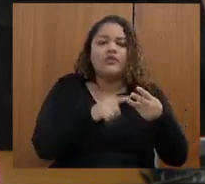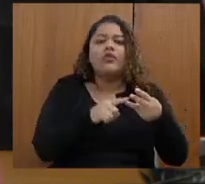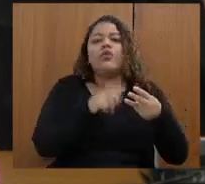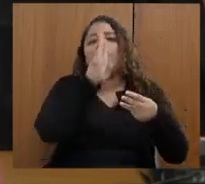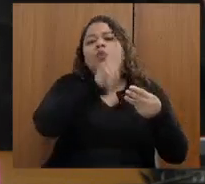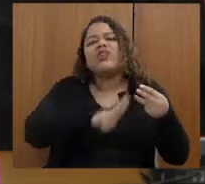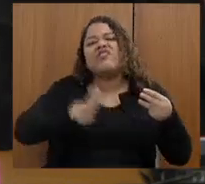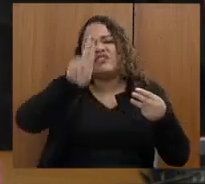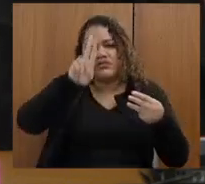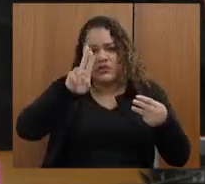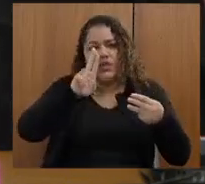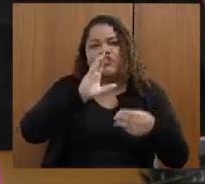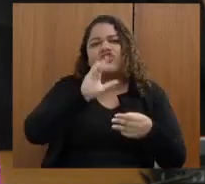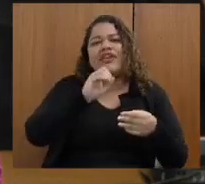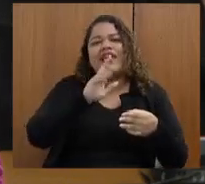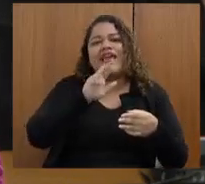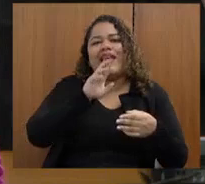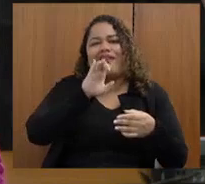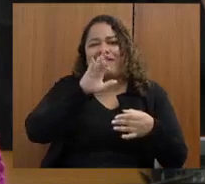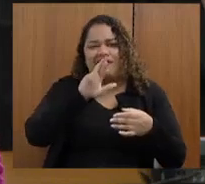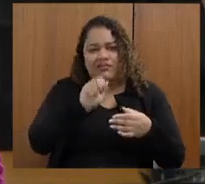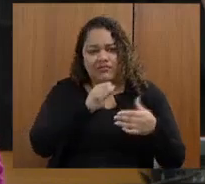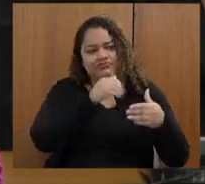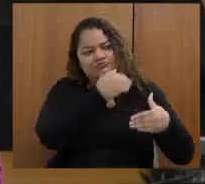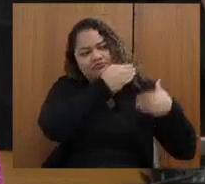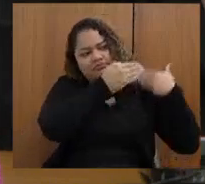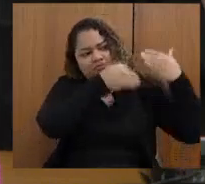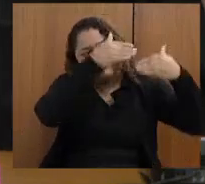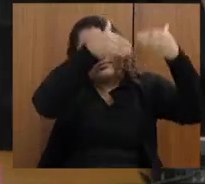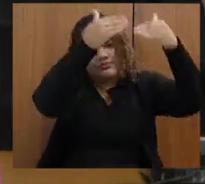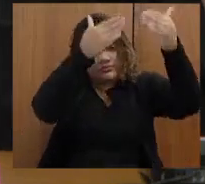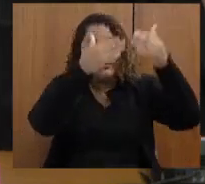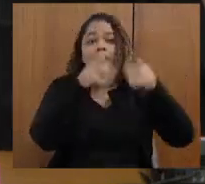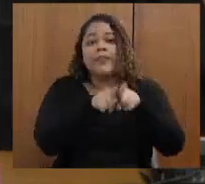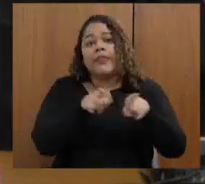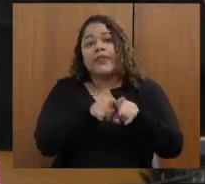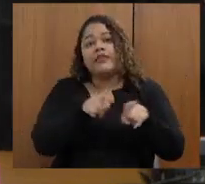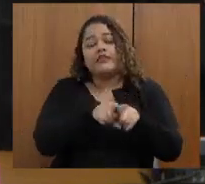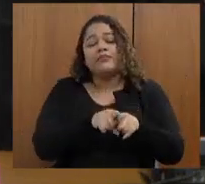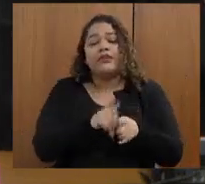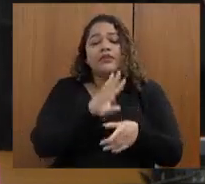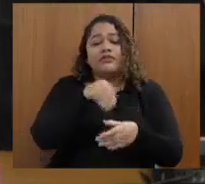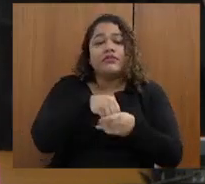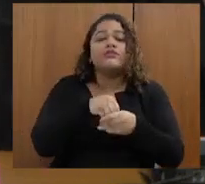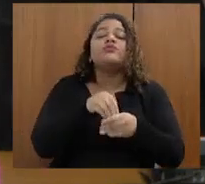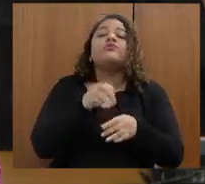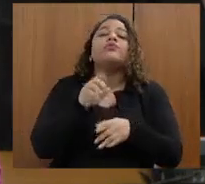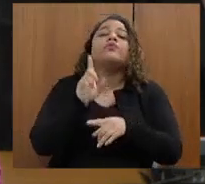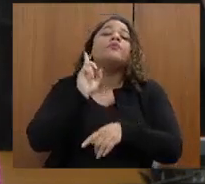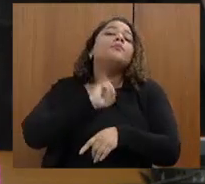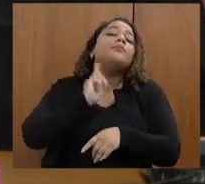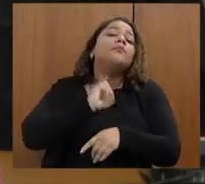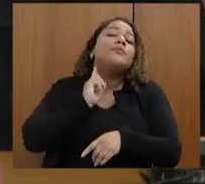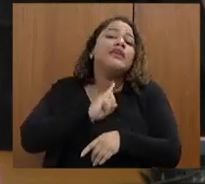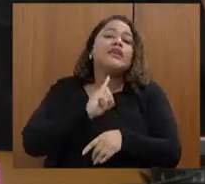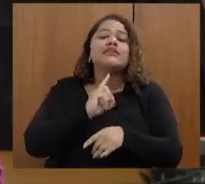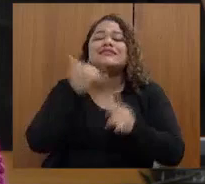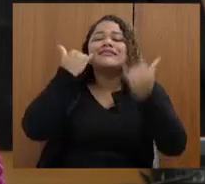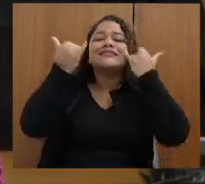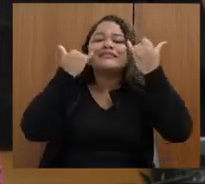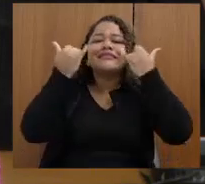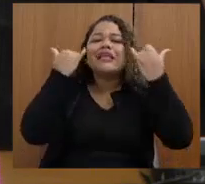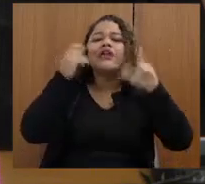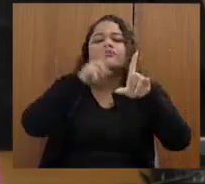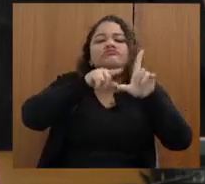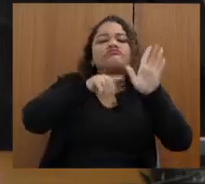e a melhoria da qualidade da educação superior em Minas Gerais com as indicações de dados técnicos capazes de subsidiar